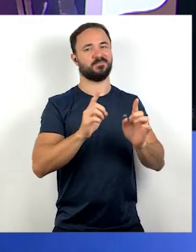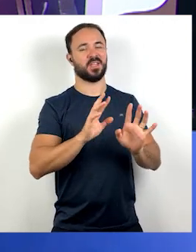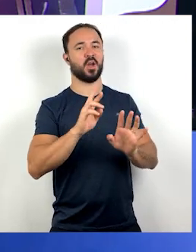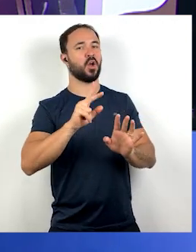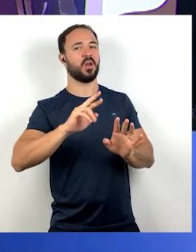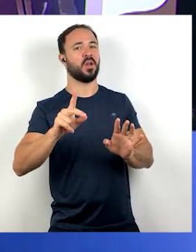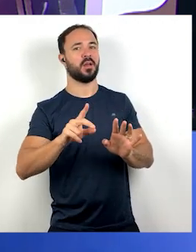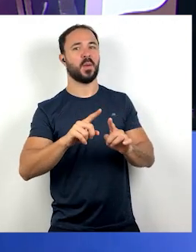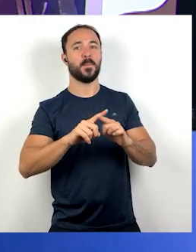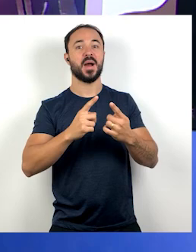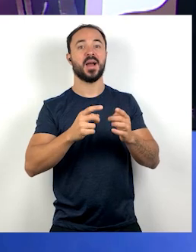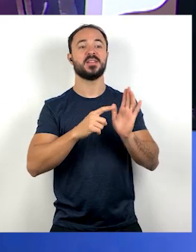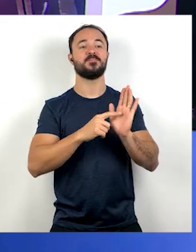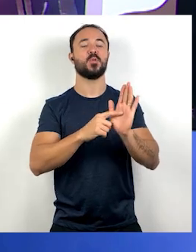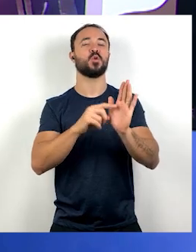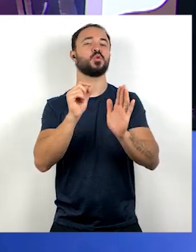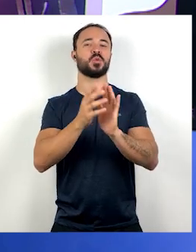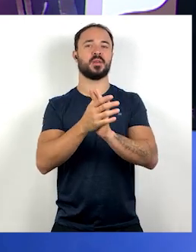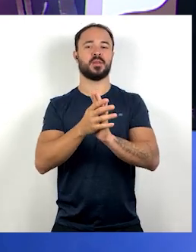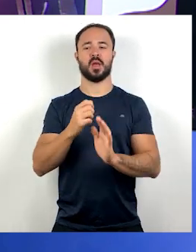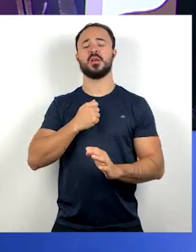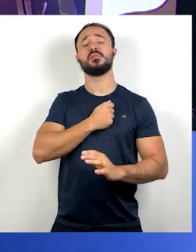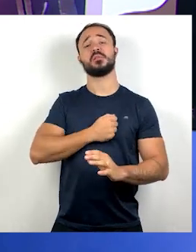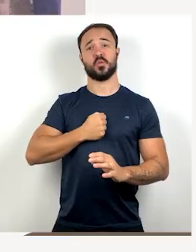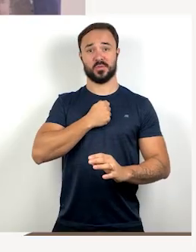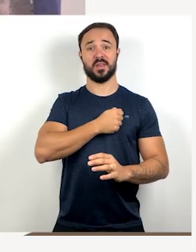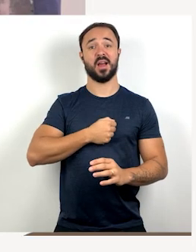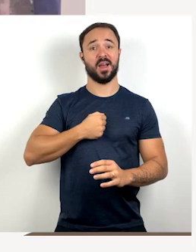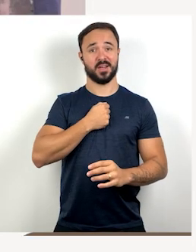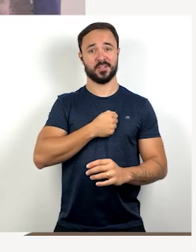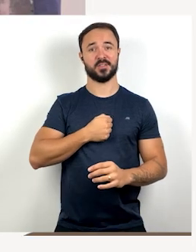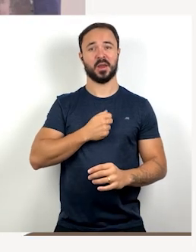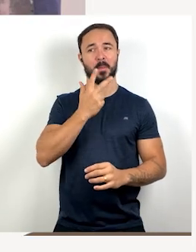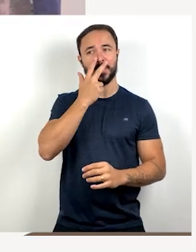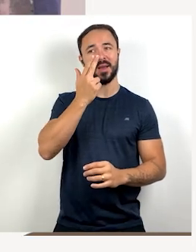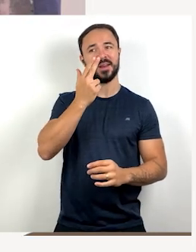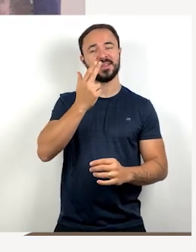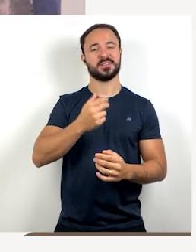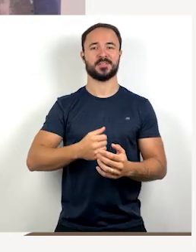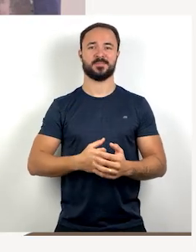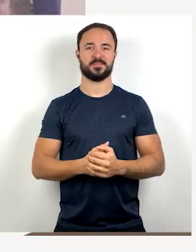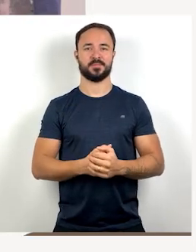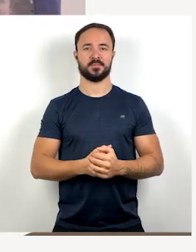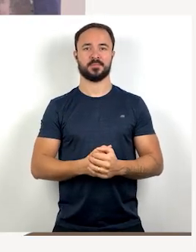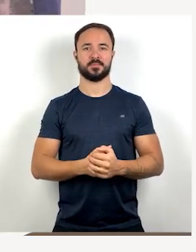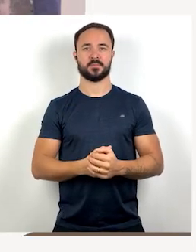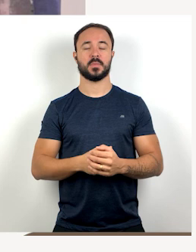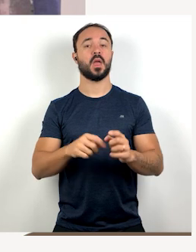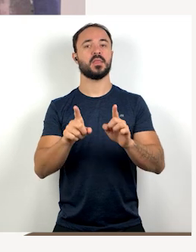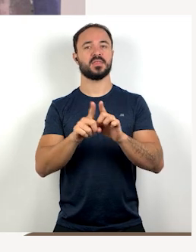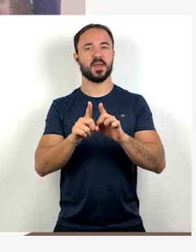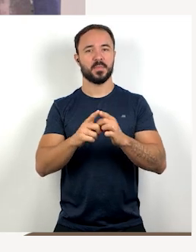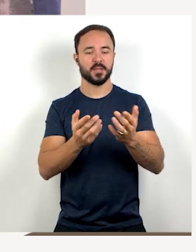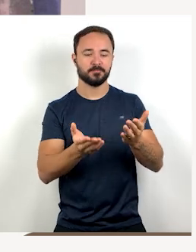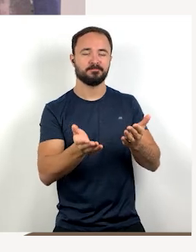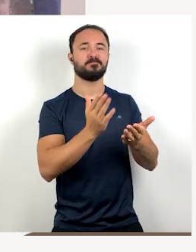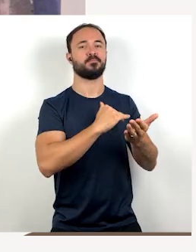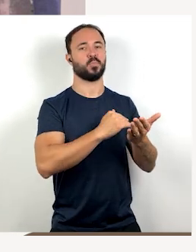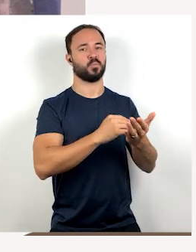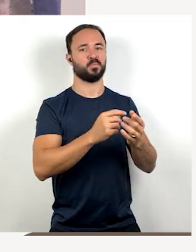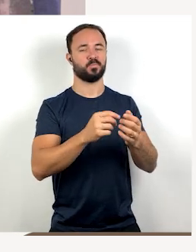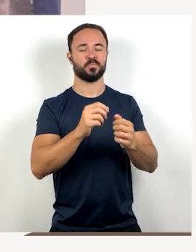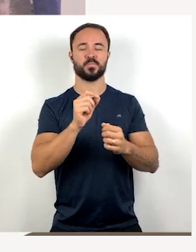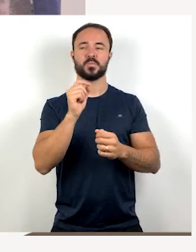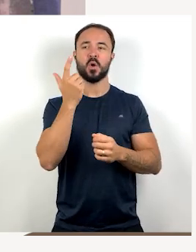representa a saudade que ela está sentindo naquele momento. Na outra página, nós temos de novo a Anne